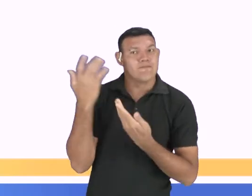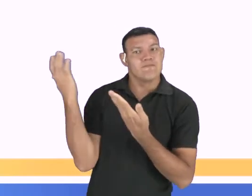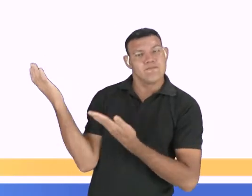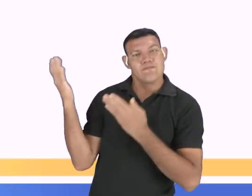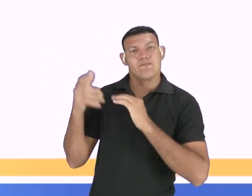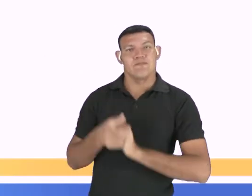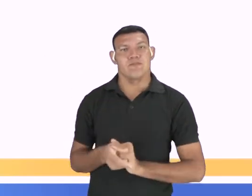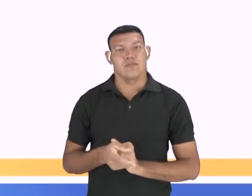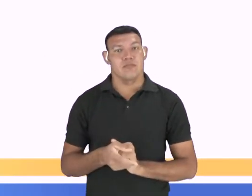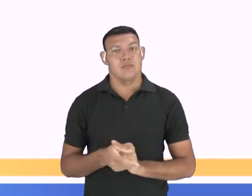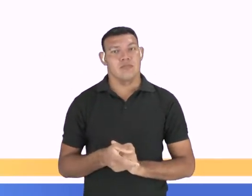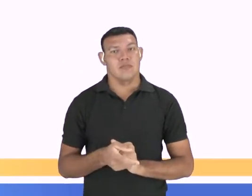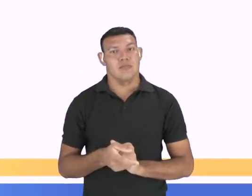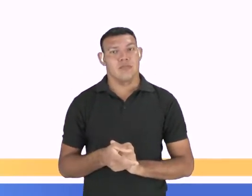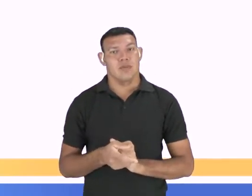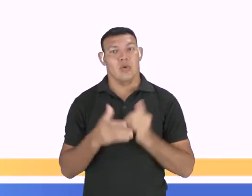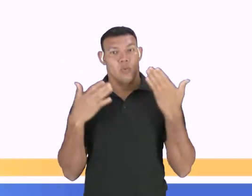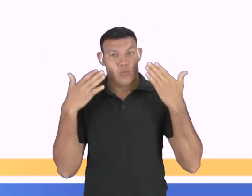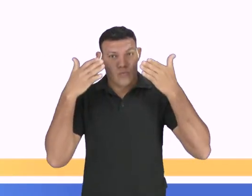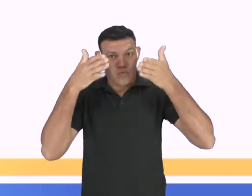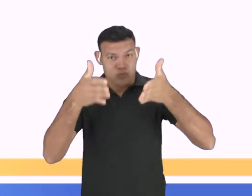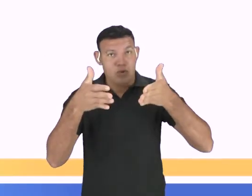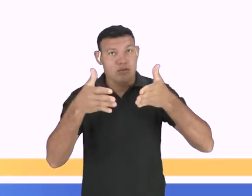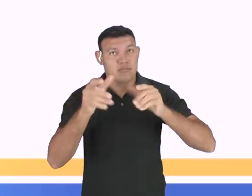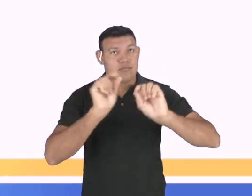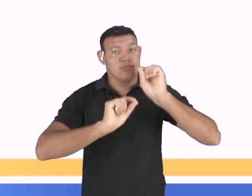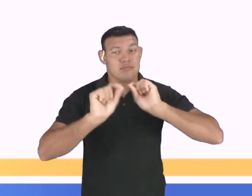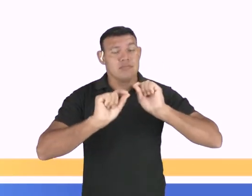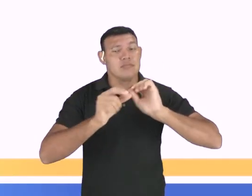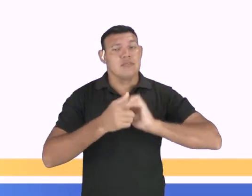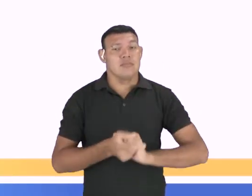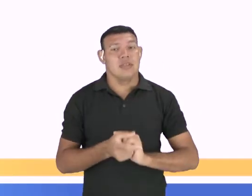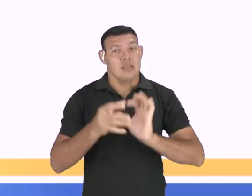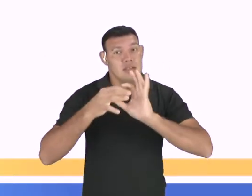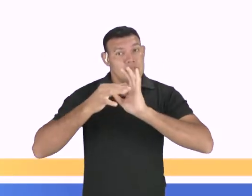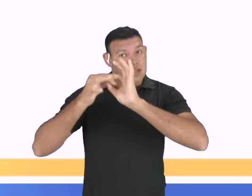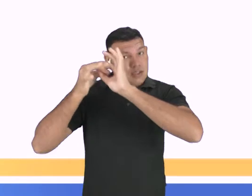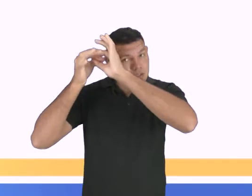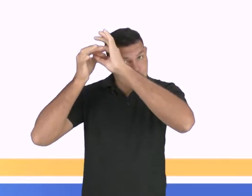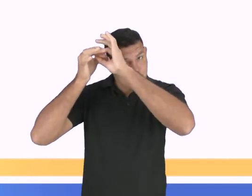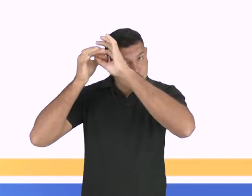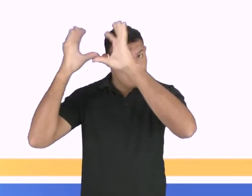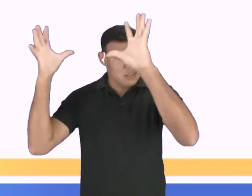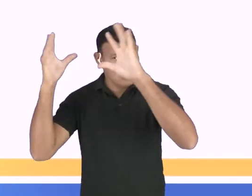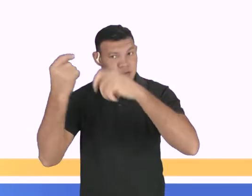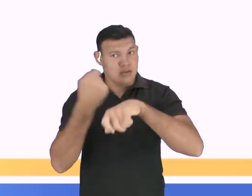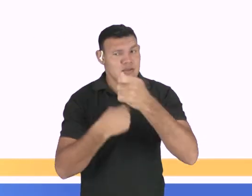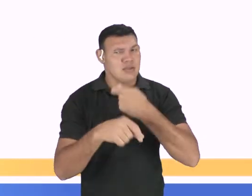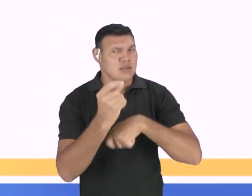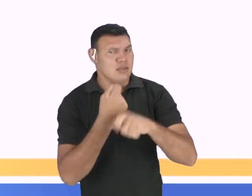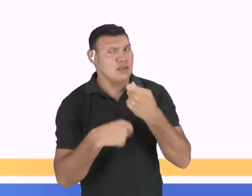ao centro lá o nome liberalismo econômico. E aí vamos ter diversas